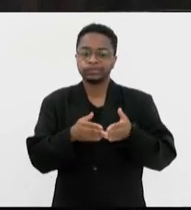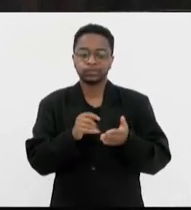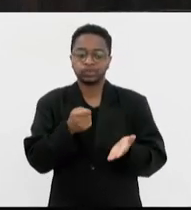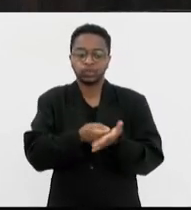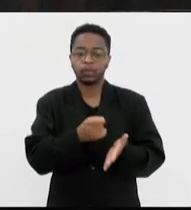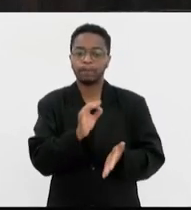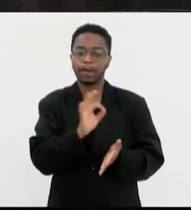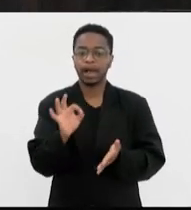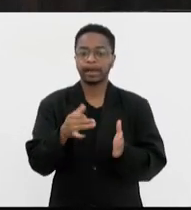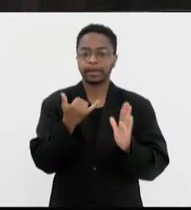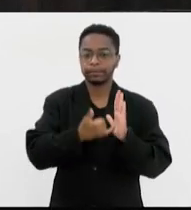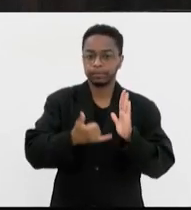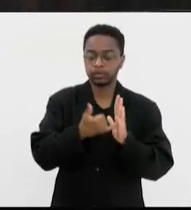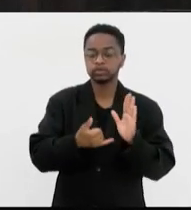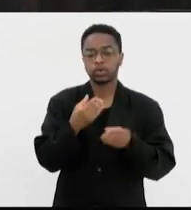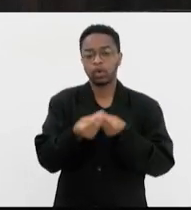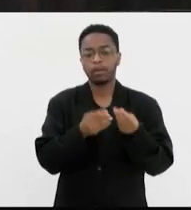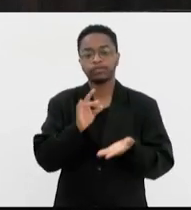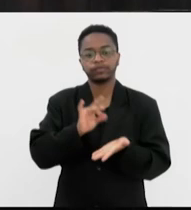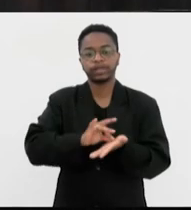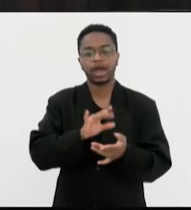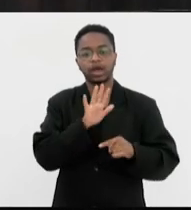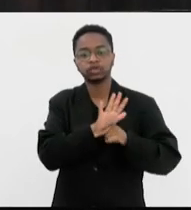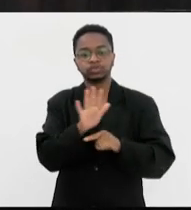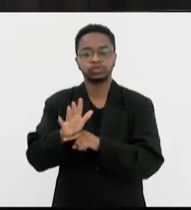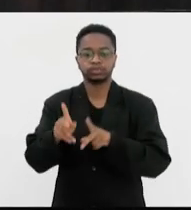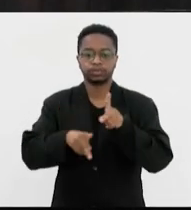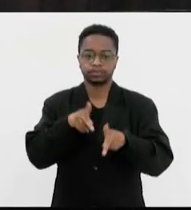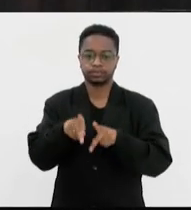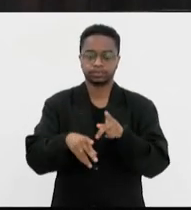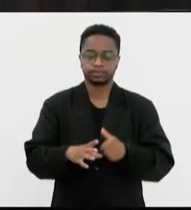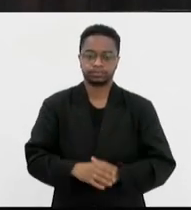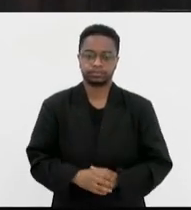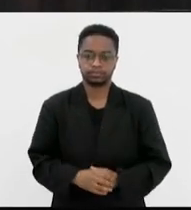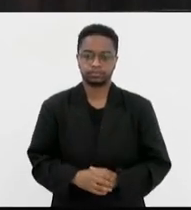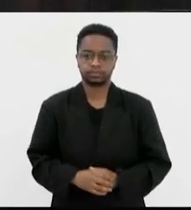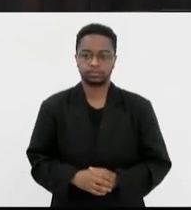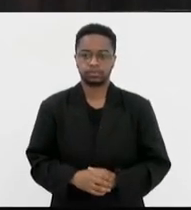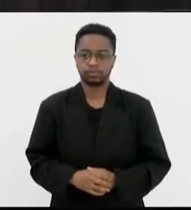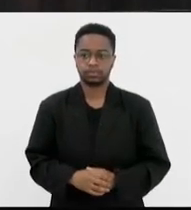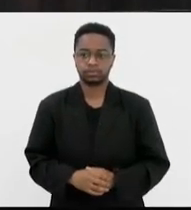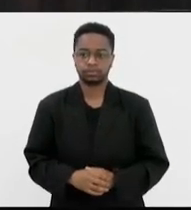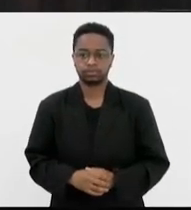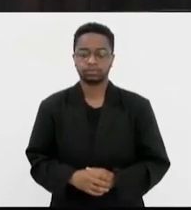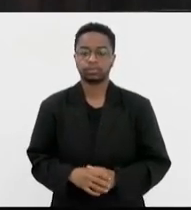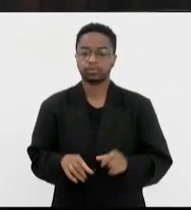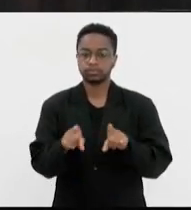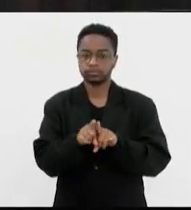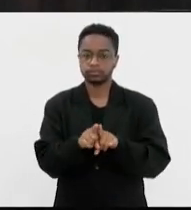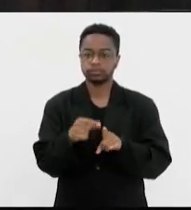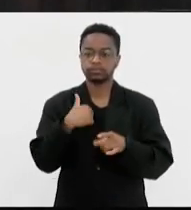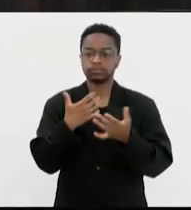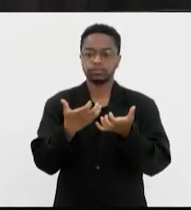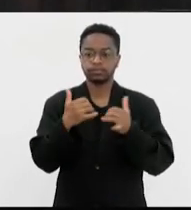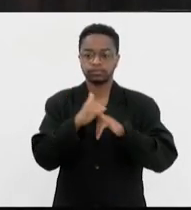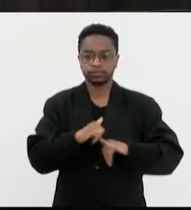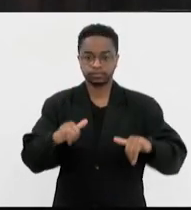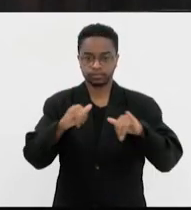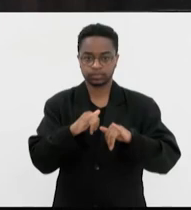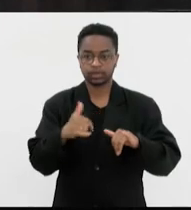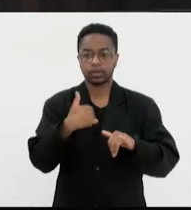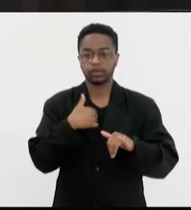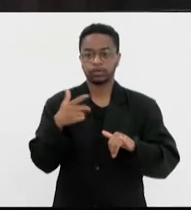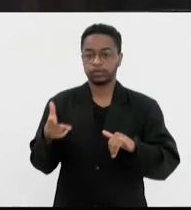fato, traz a necessária contrapartida social. De resto, eu queria reafirmar, vejo aqui a minha